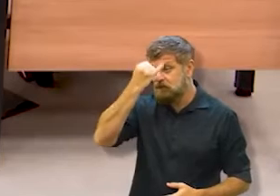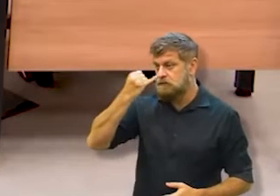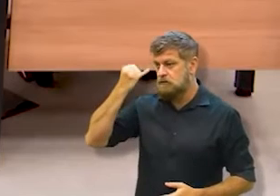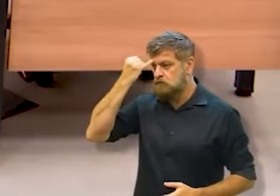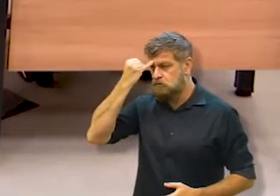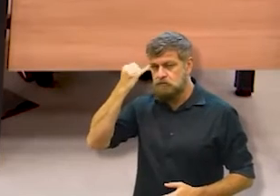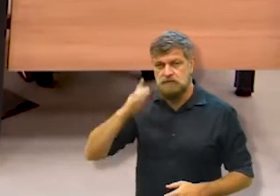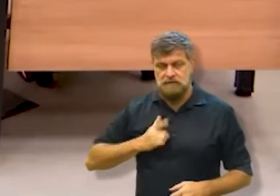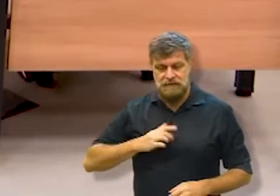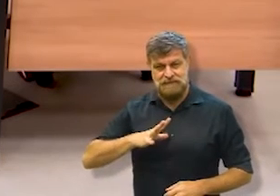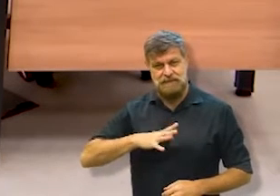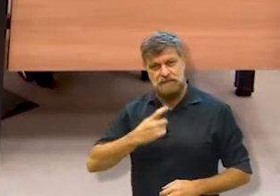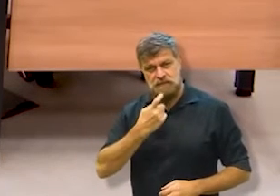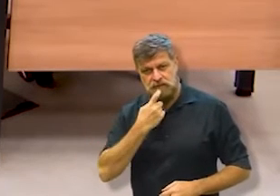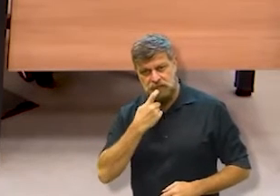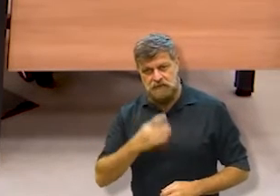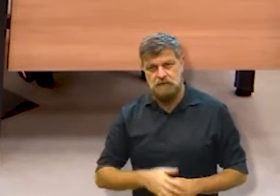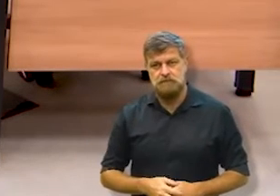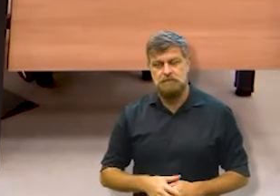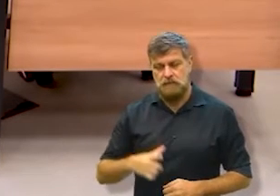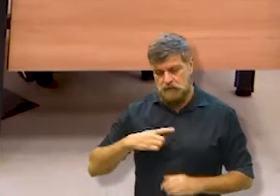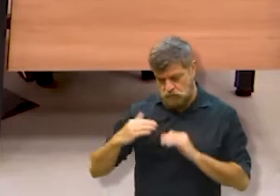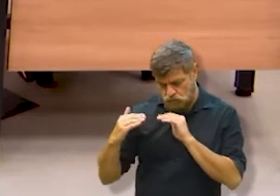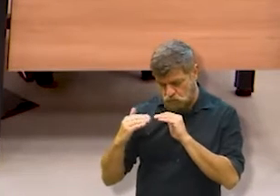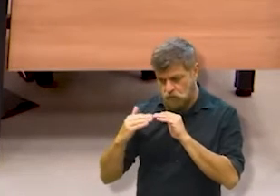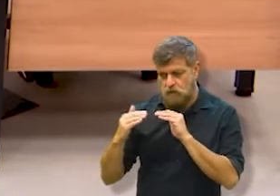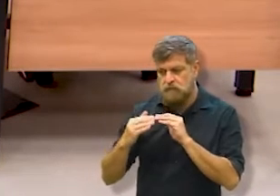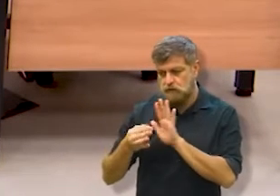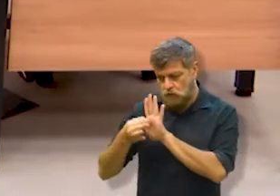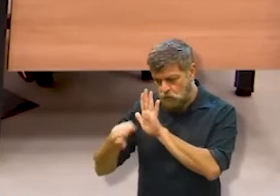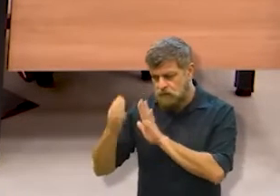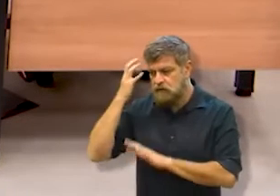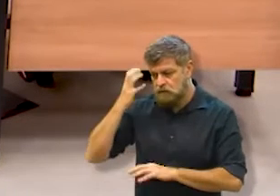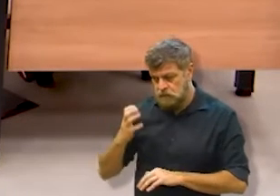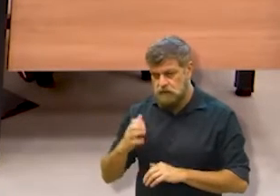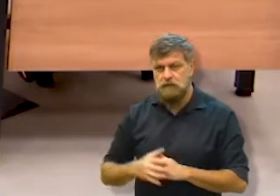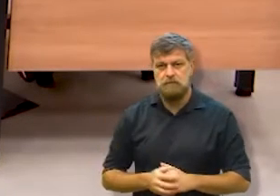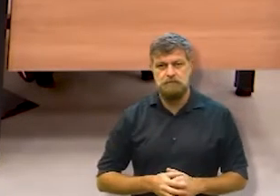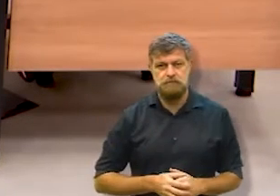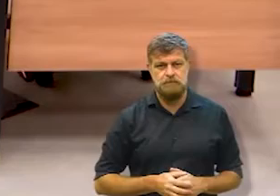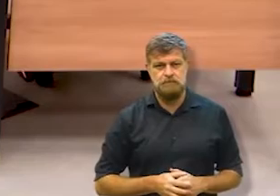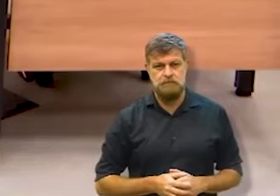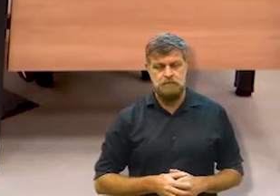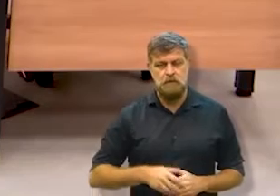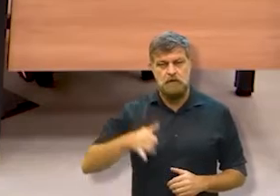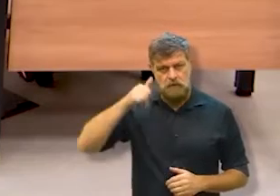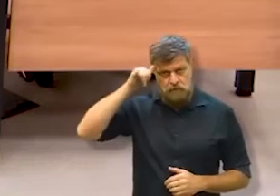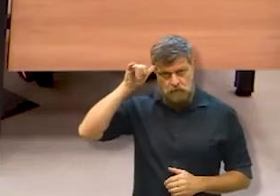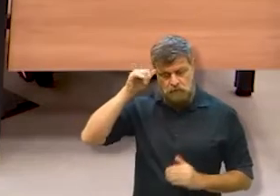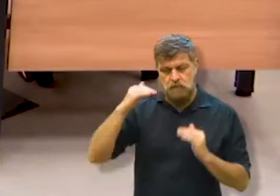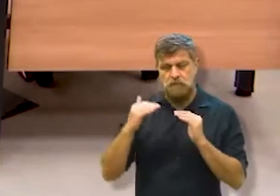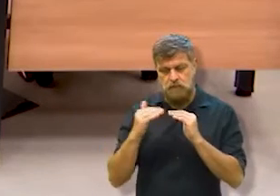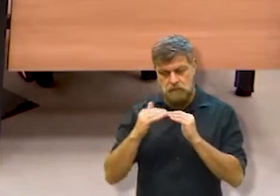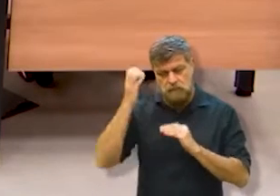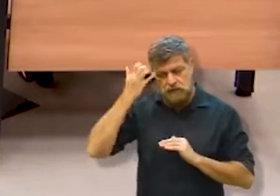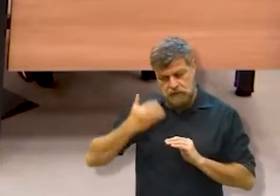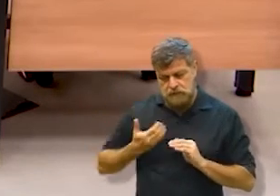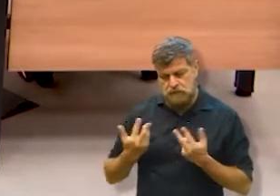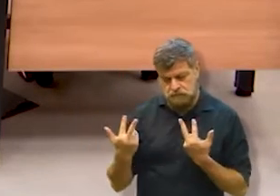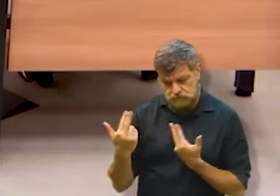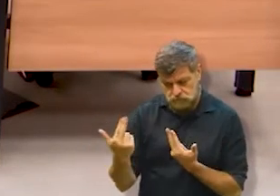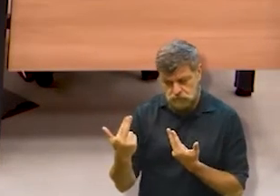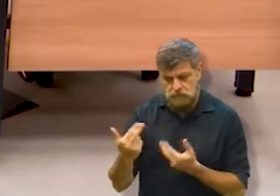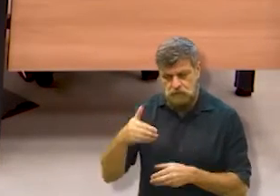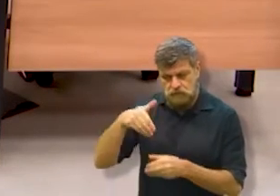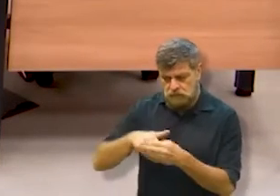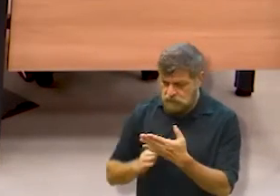Jardim São Judas Tadeu, no município de Campinas. Acompanho o parecer da relatora. Eu também acompanho o parecer